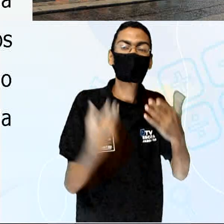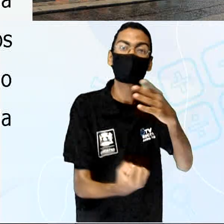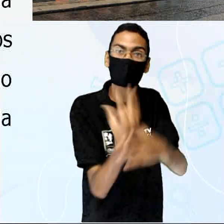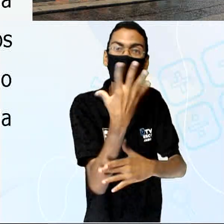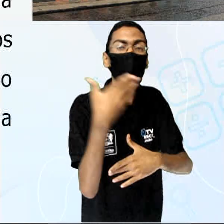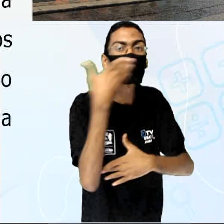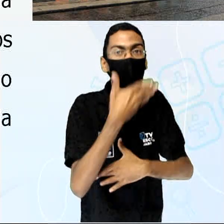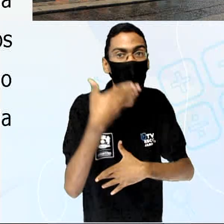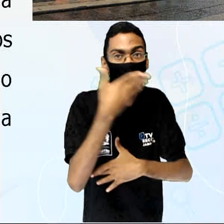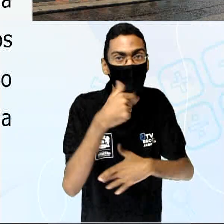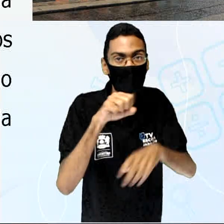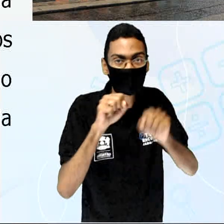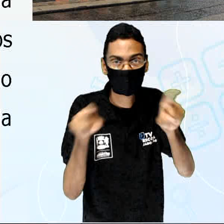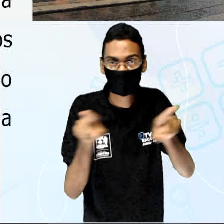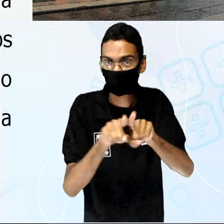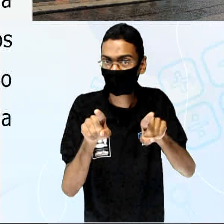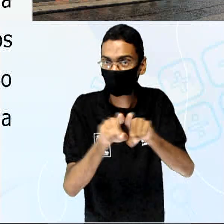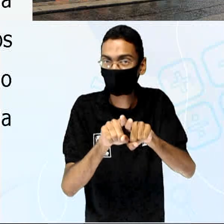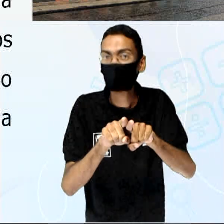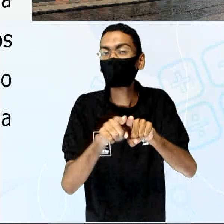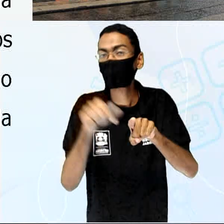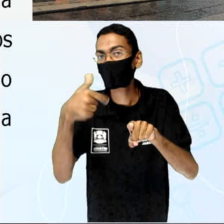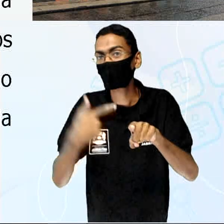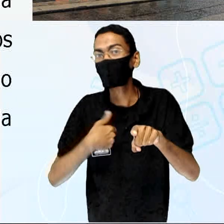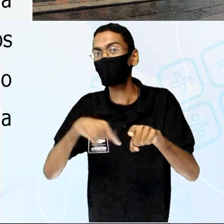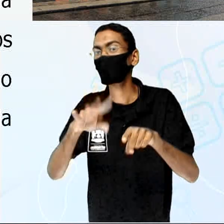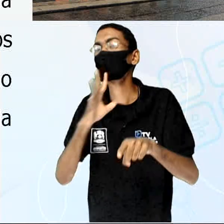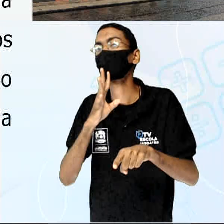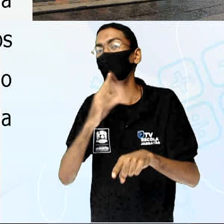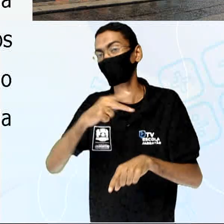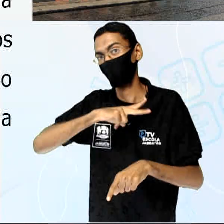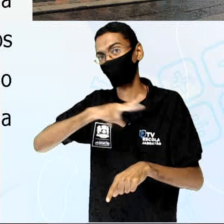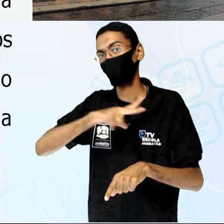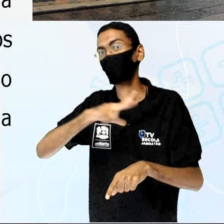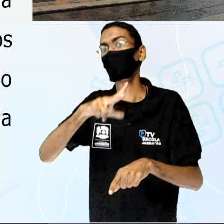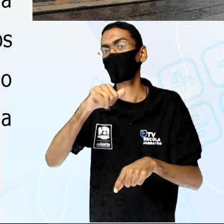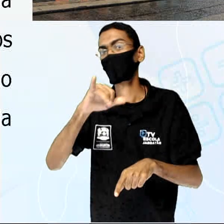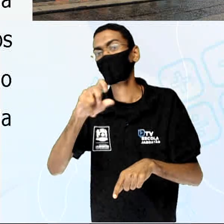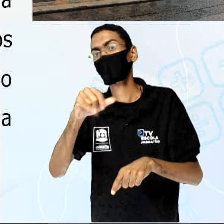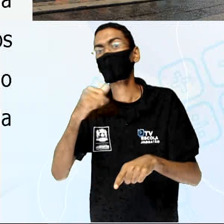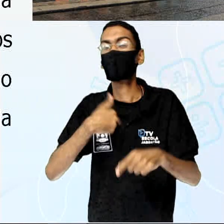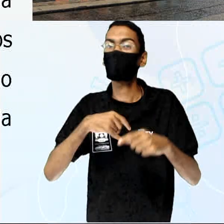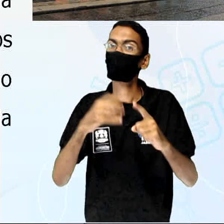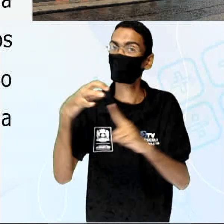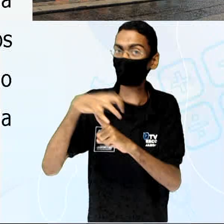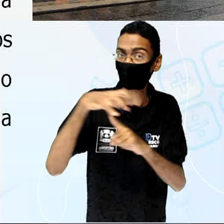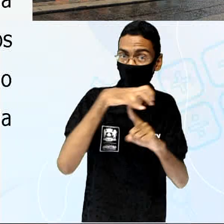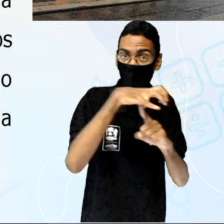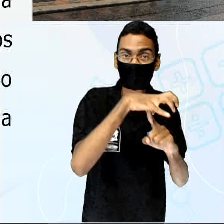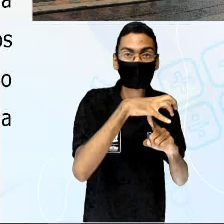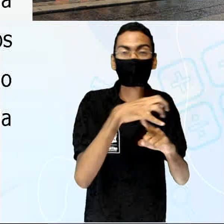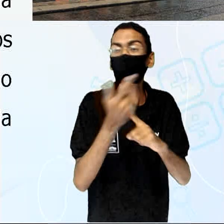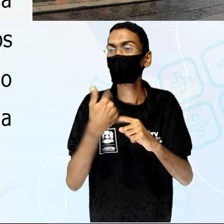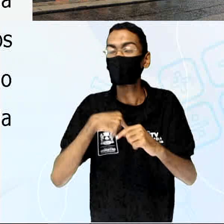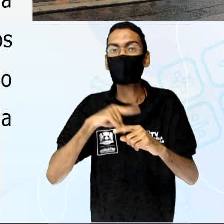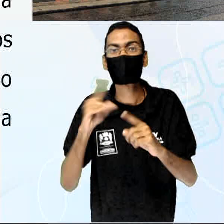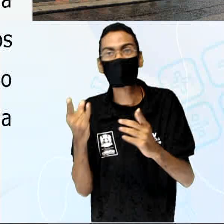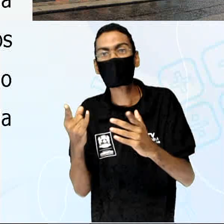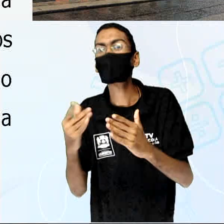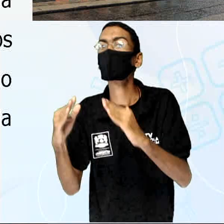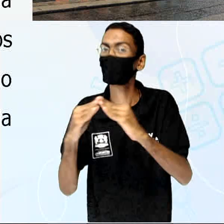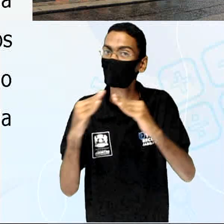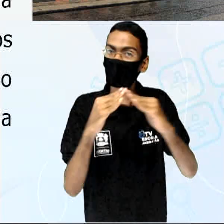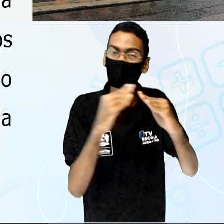portugueses aqui eram conhecidos como mascates, o equivalente a camelô, vendedor, comerciante de porta em porta. E eles